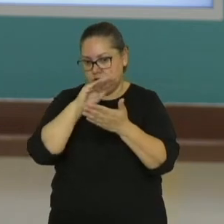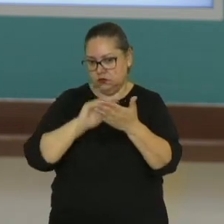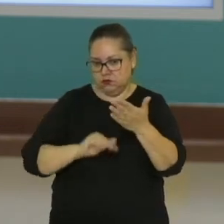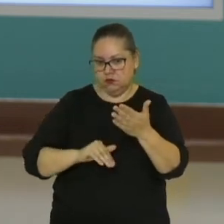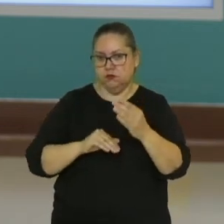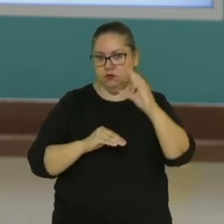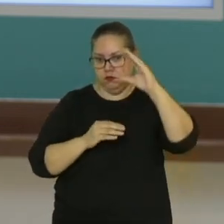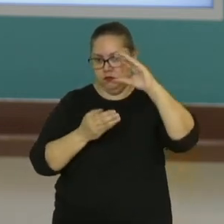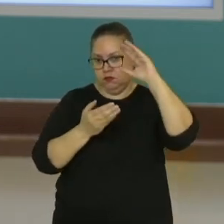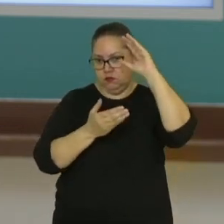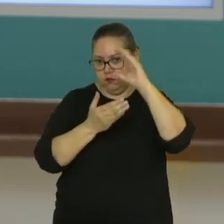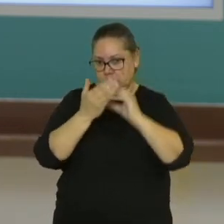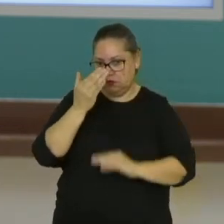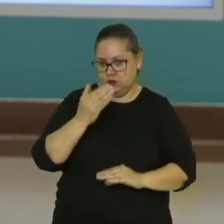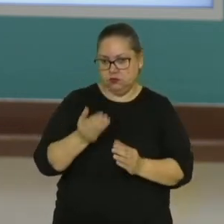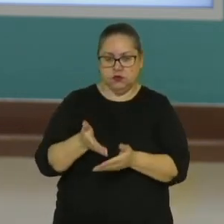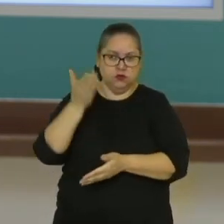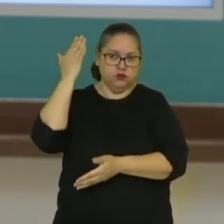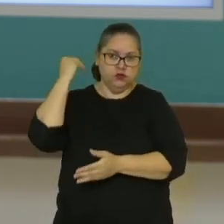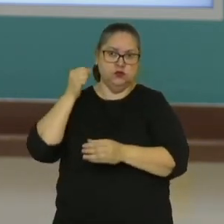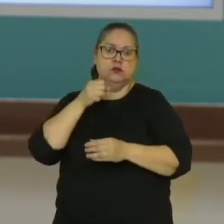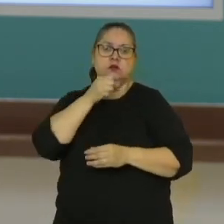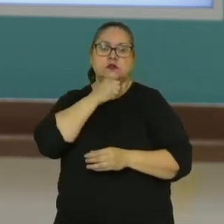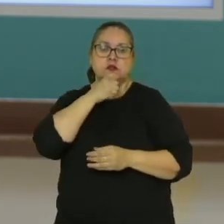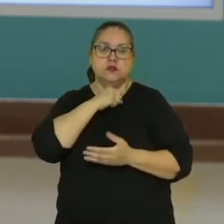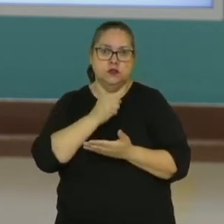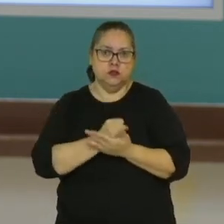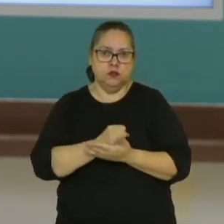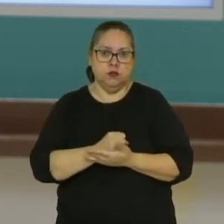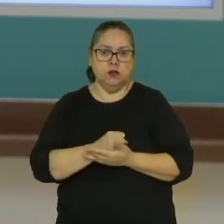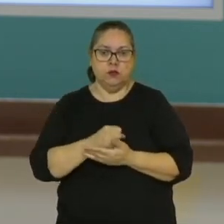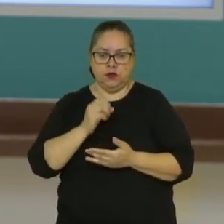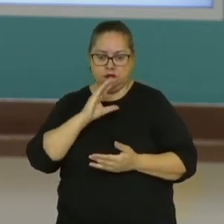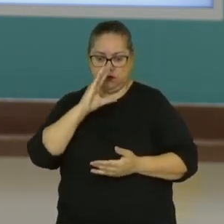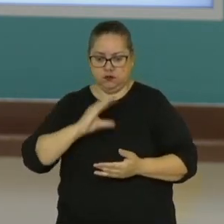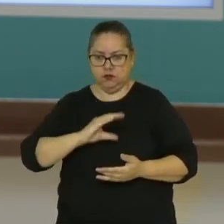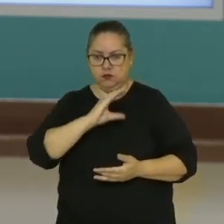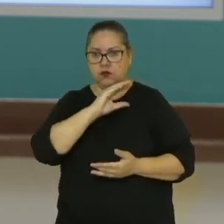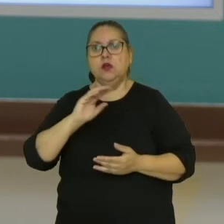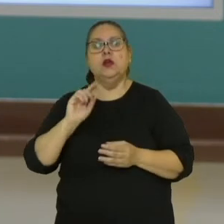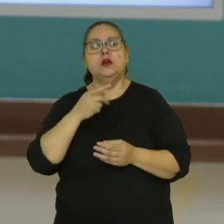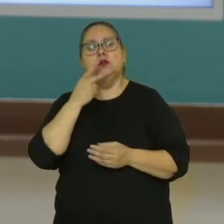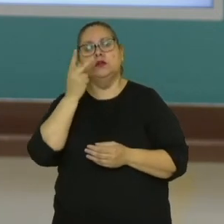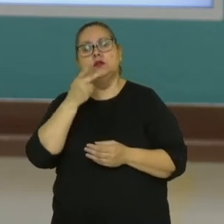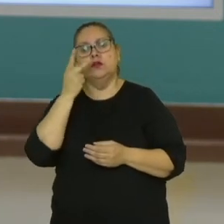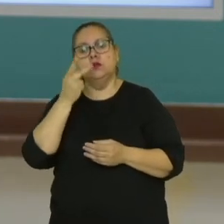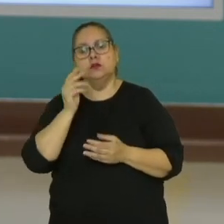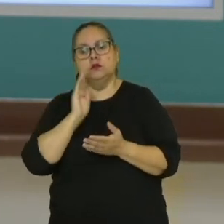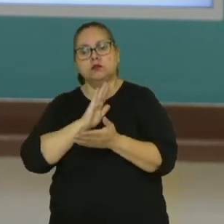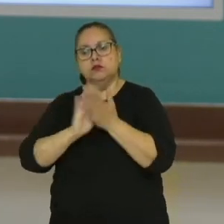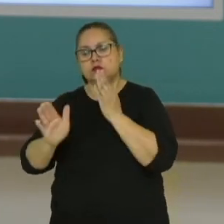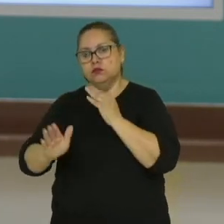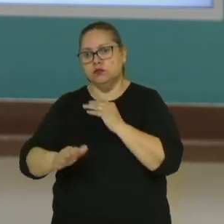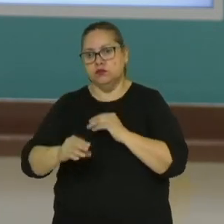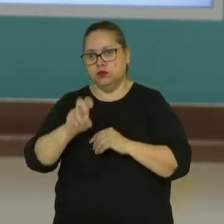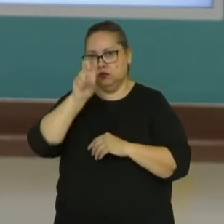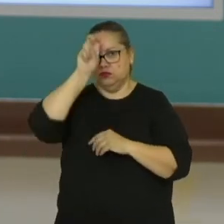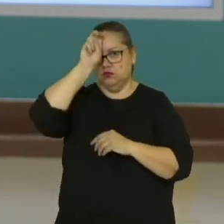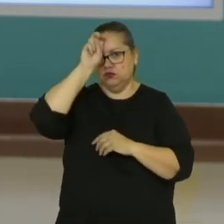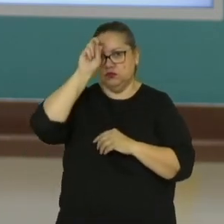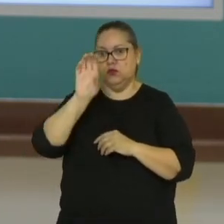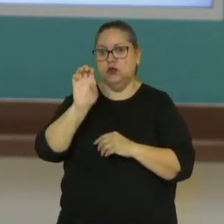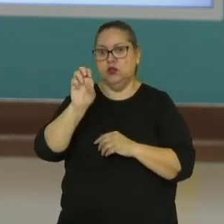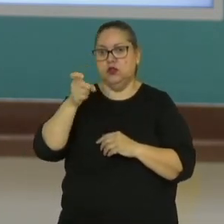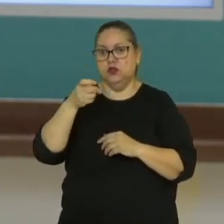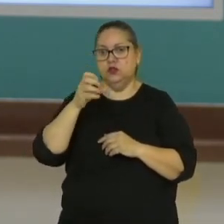do Pentateuco, do Antigo Testamento, também para cristãos, conta essa fuga do Egito, chamado